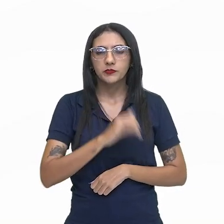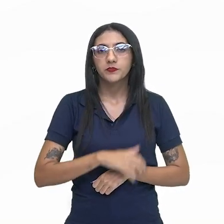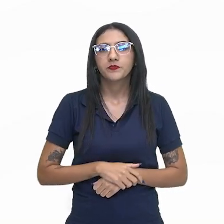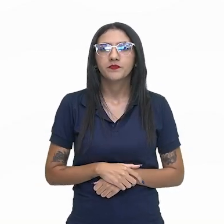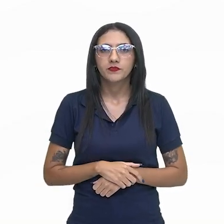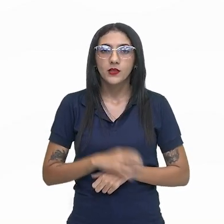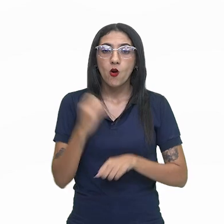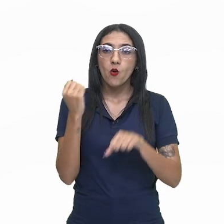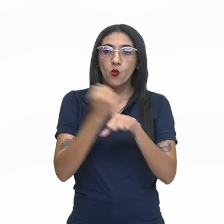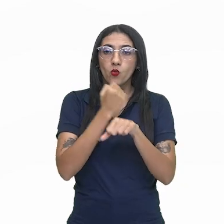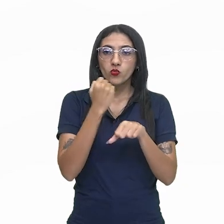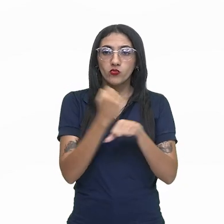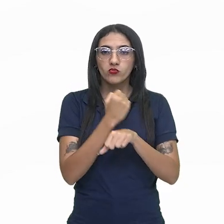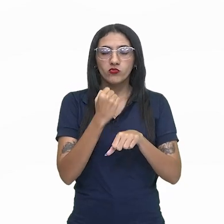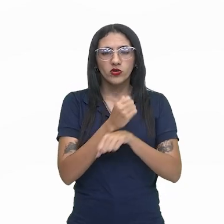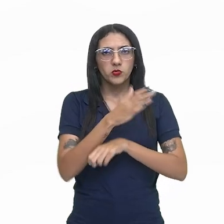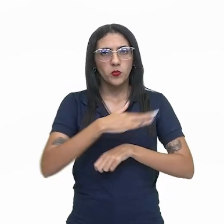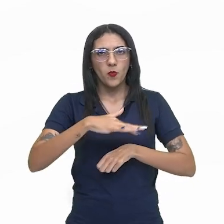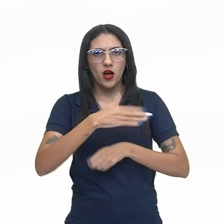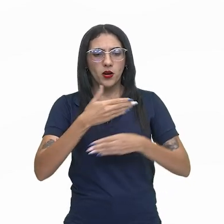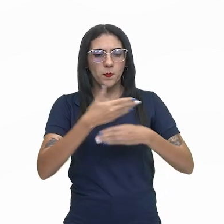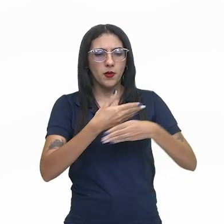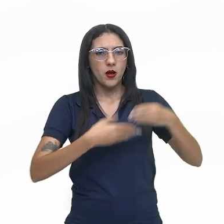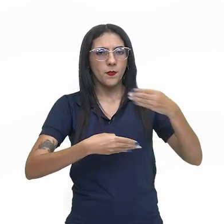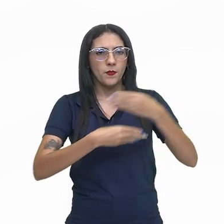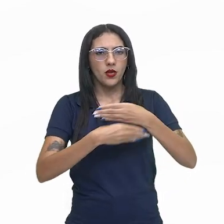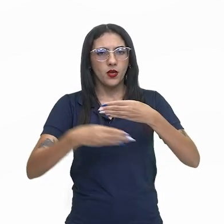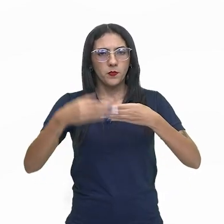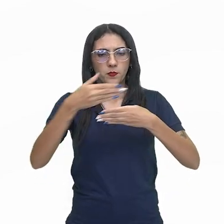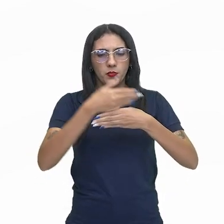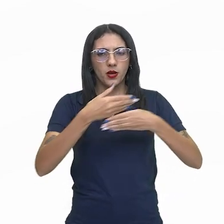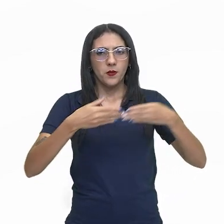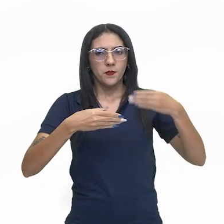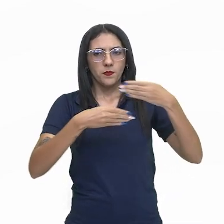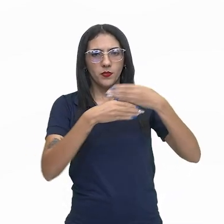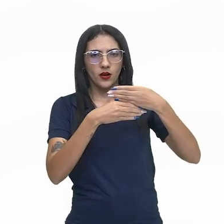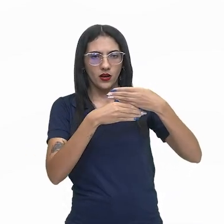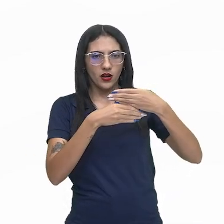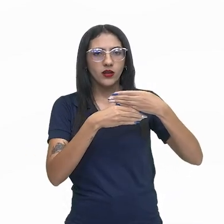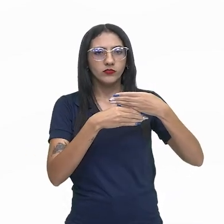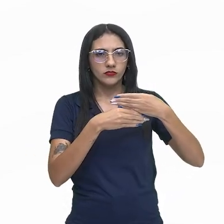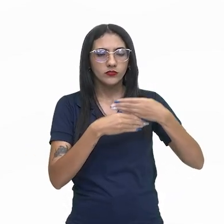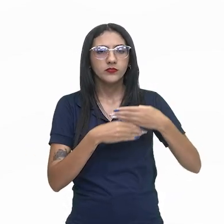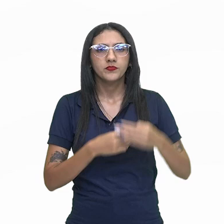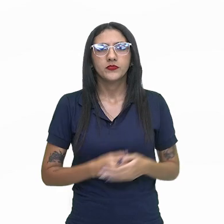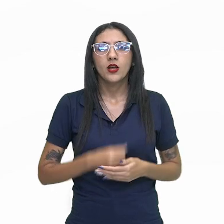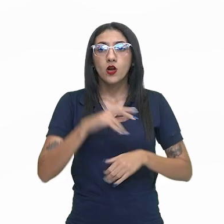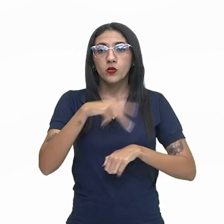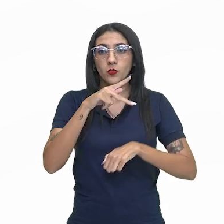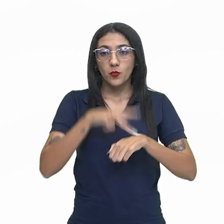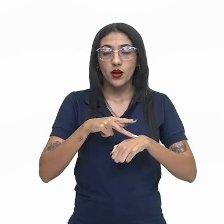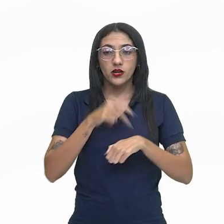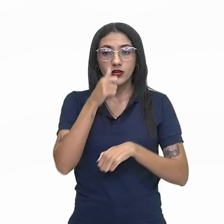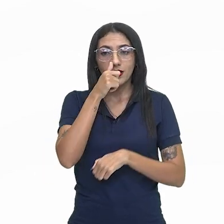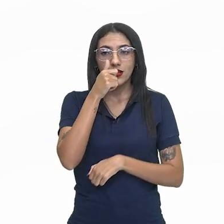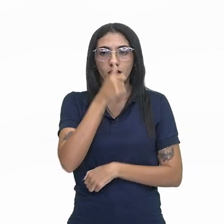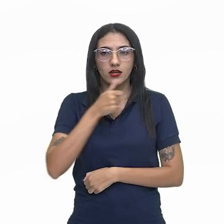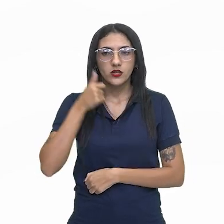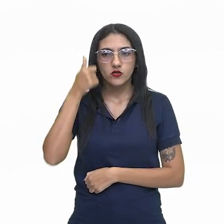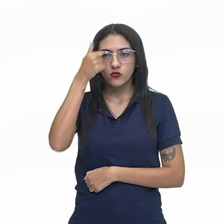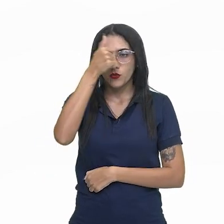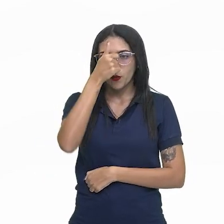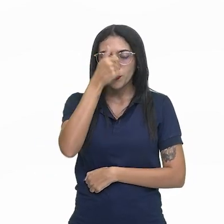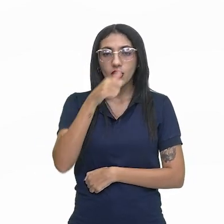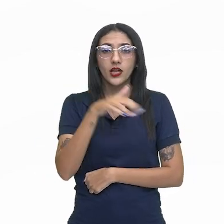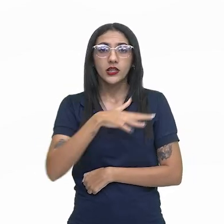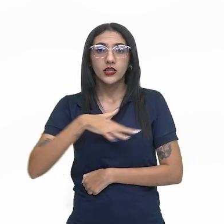a construção da grande barragem do Renascimento, né, que foi construída ali pela Etiópia, ocupando ali a parte do